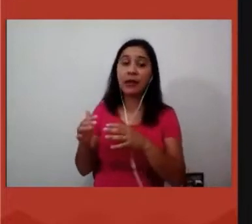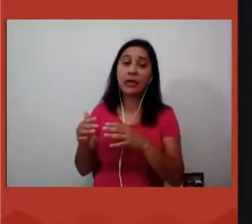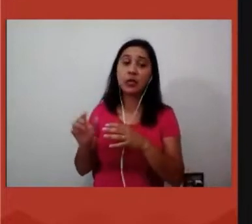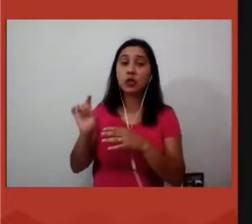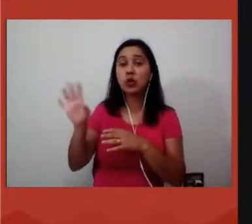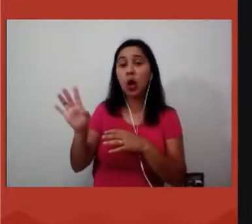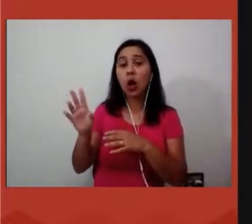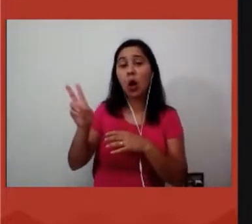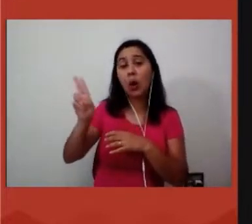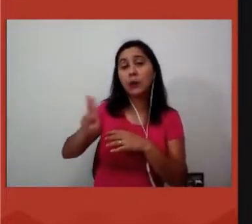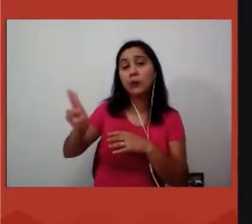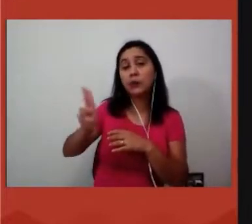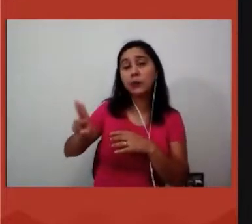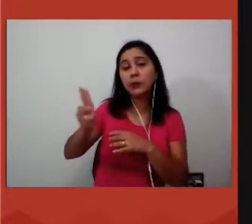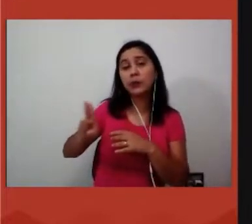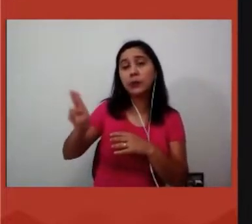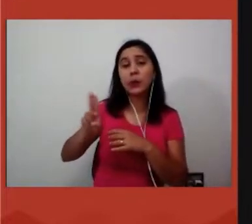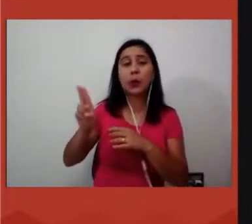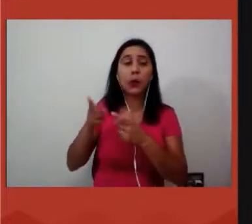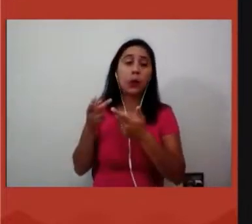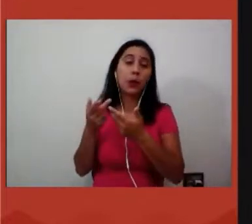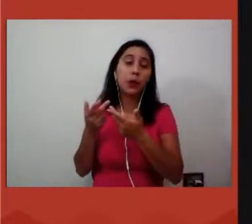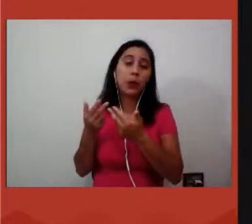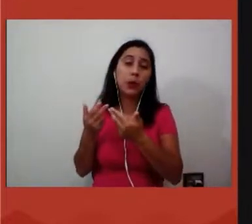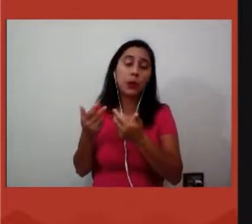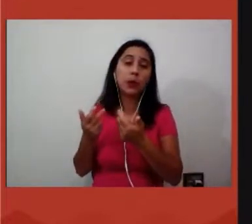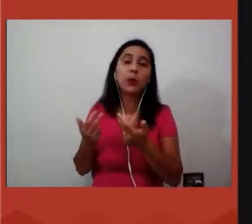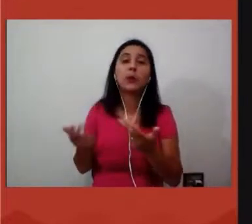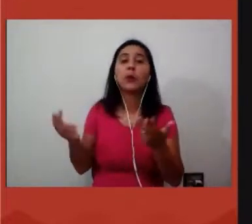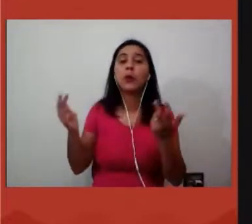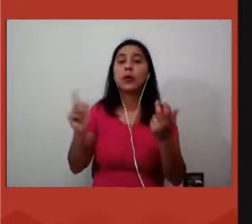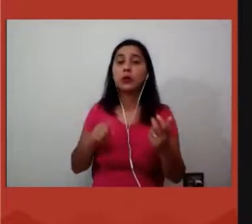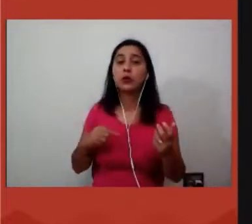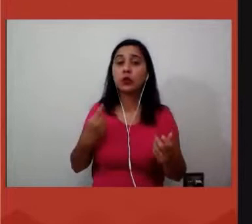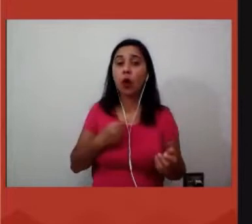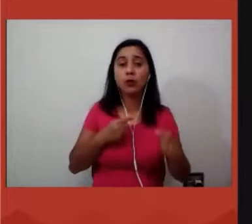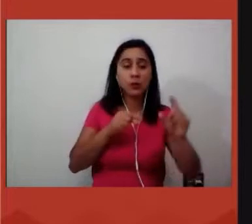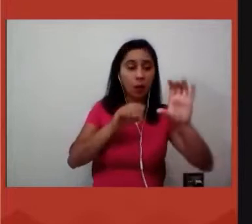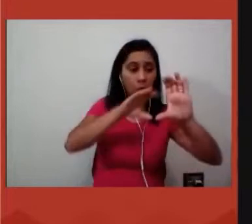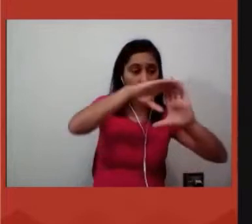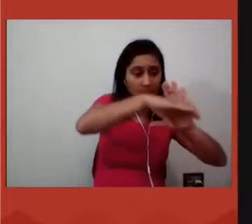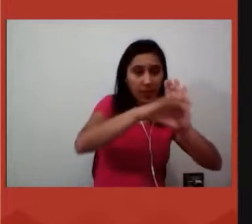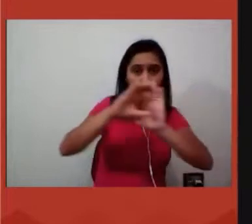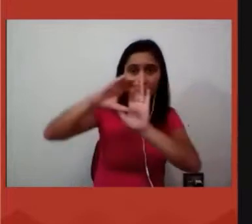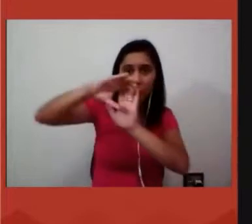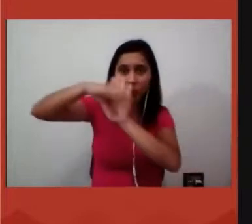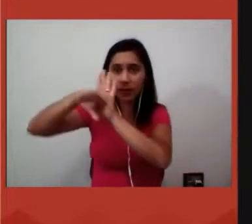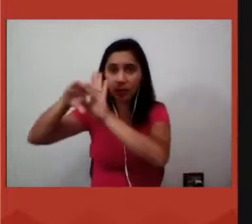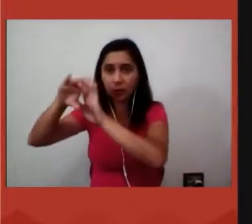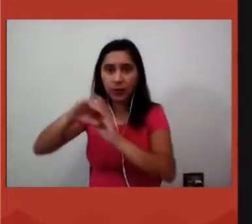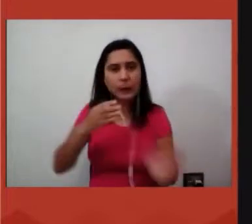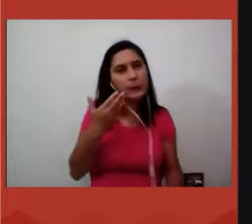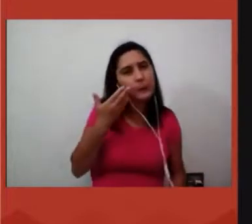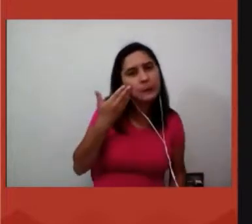foram só utilizados como meio para a gente aprender esses conceitos.